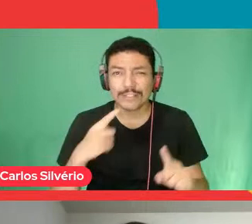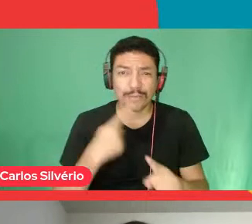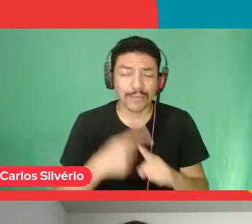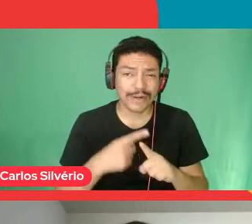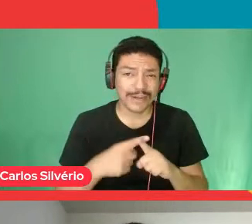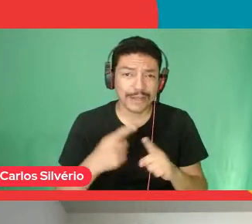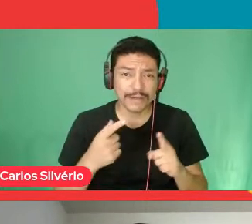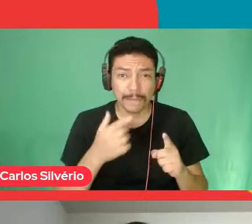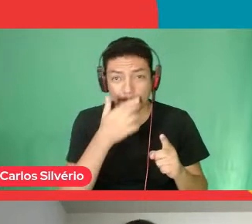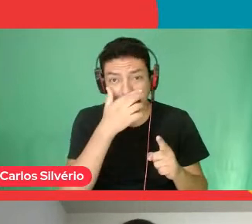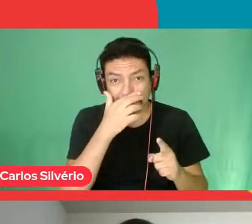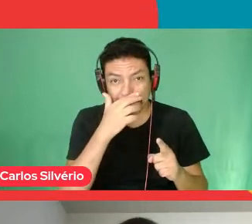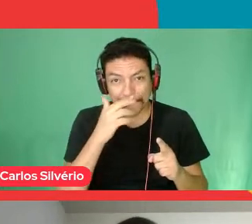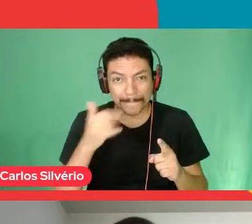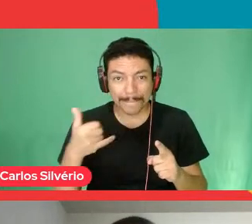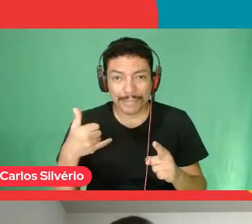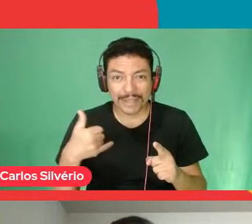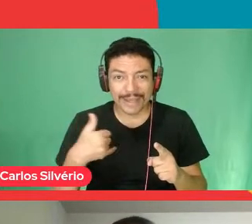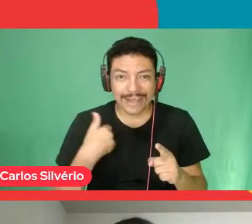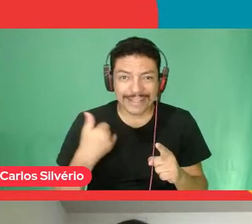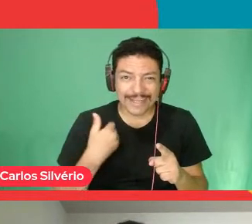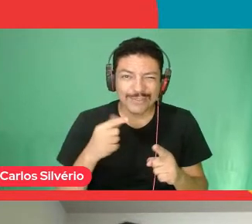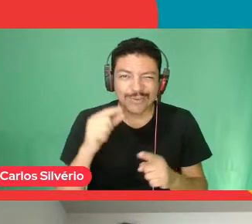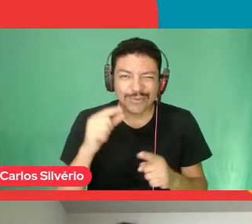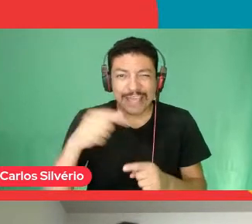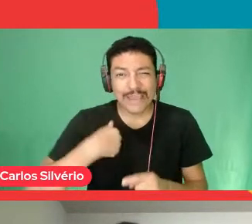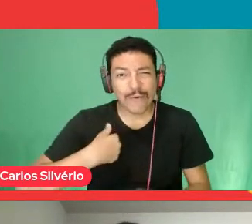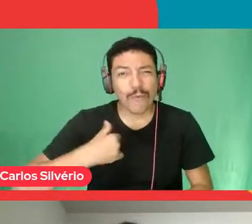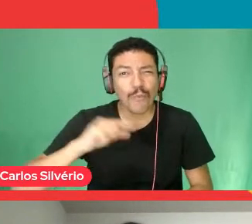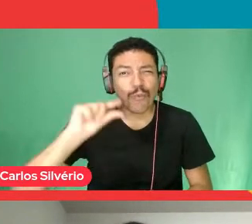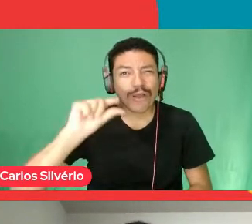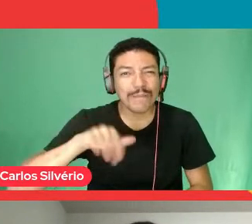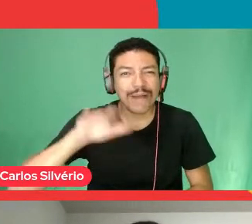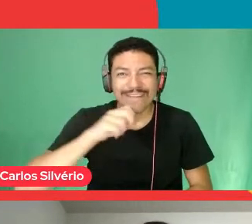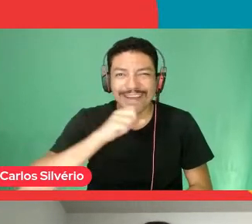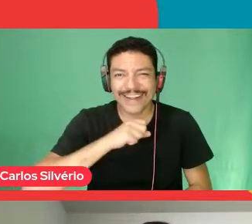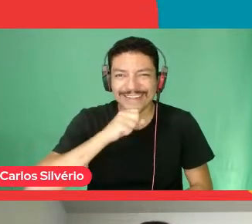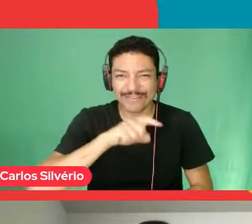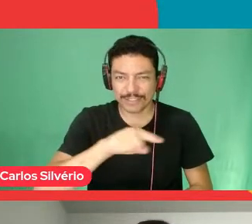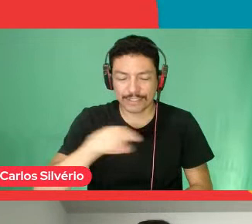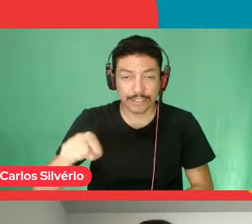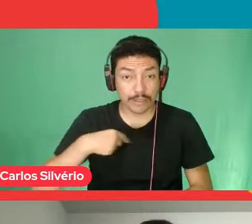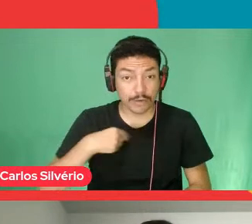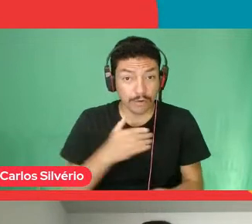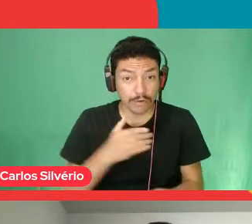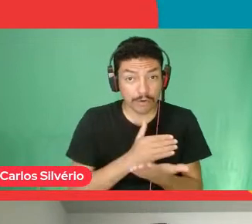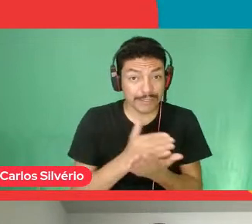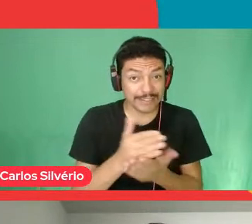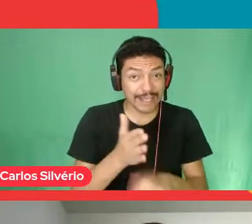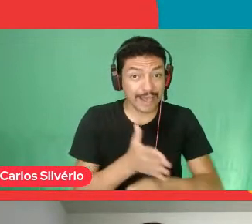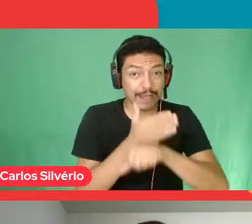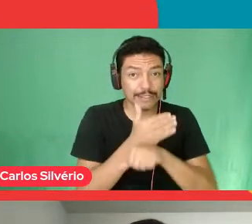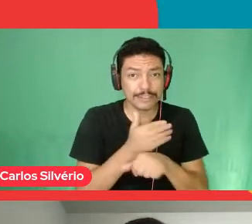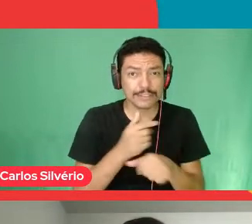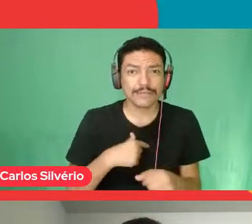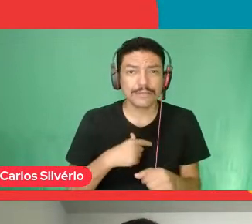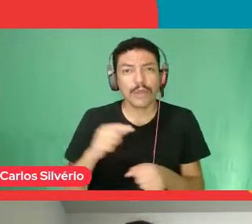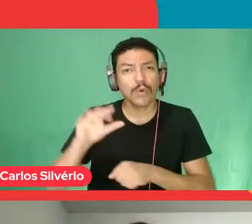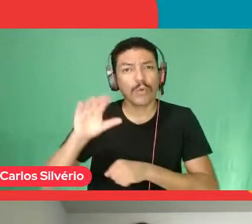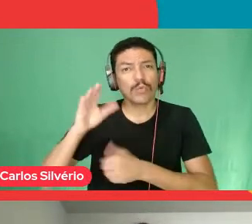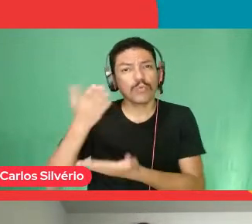a idade... Eu estou um pouquinho mais velha que vocês, então eu comecei um pouco antes. Eu cheguei a